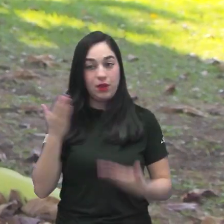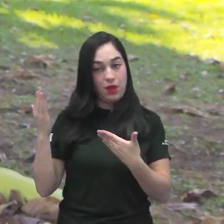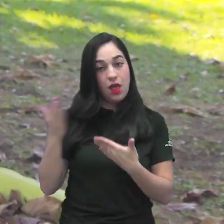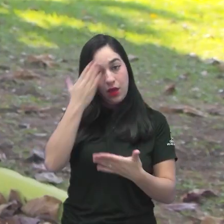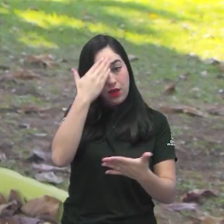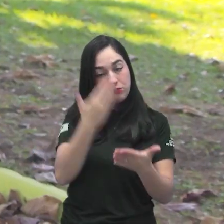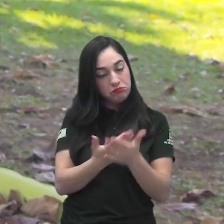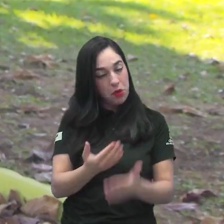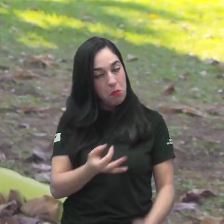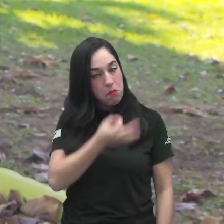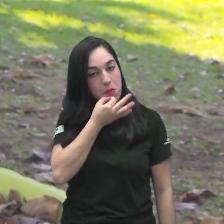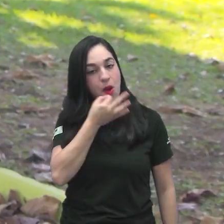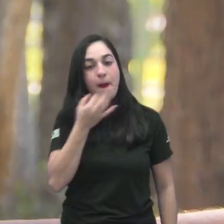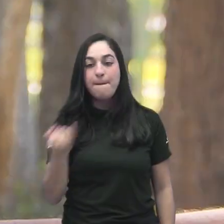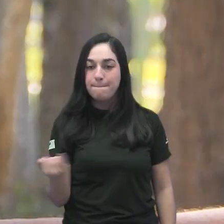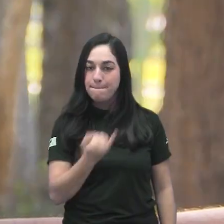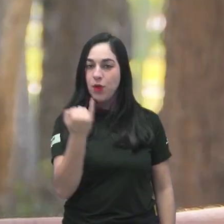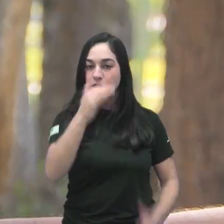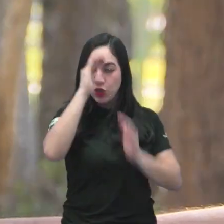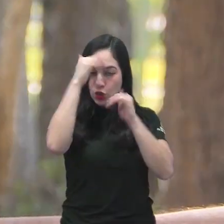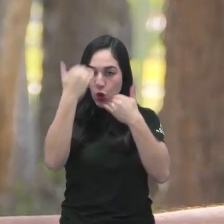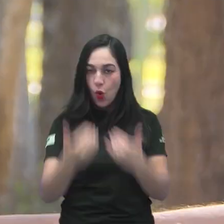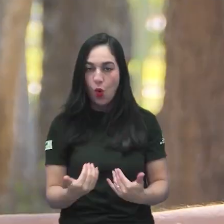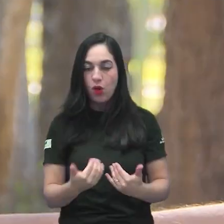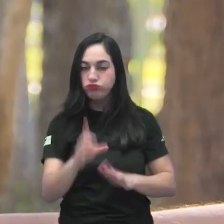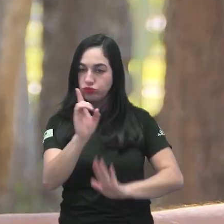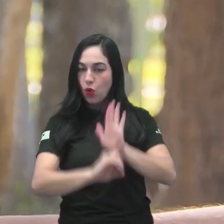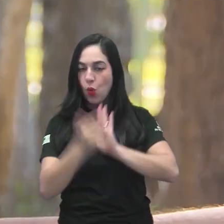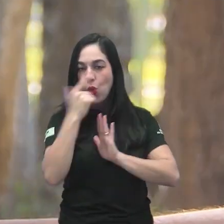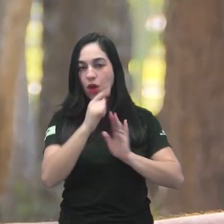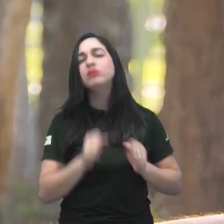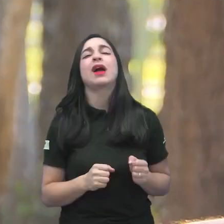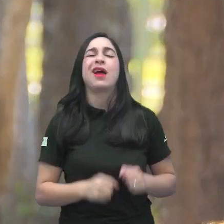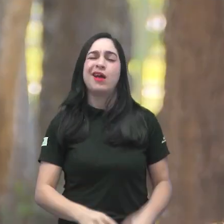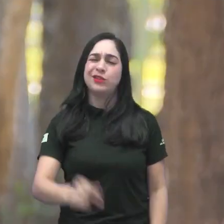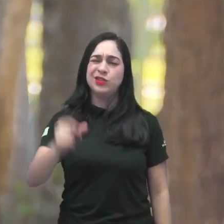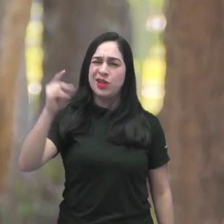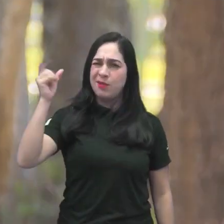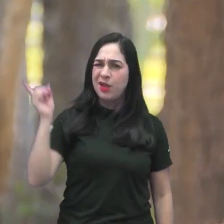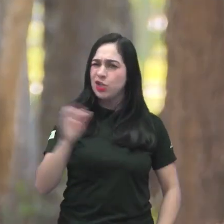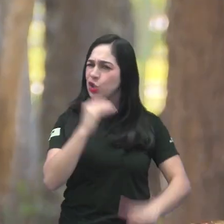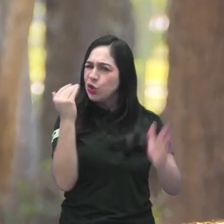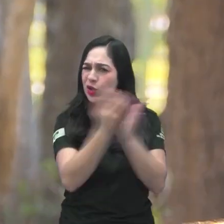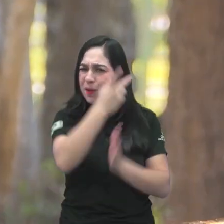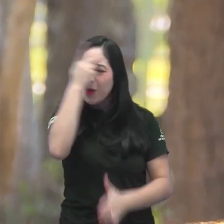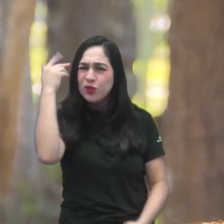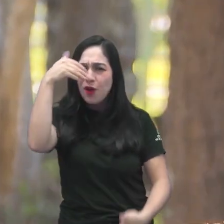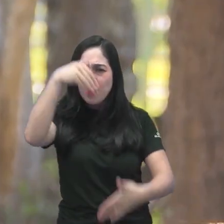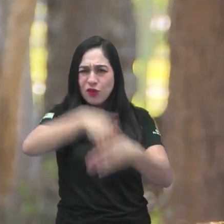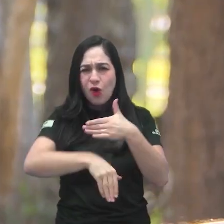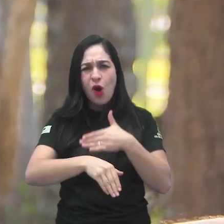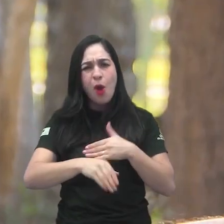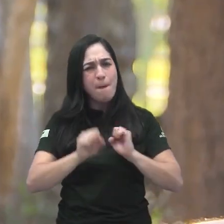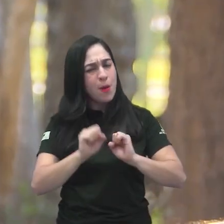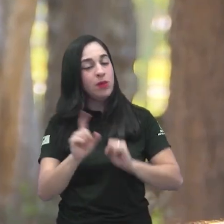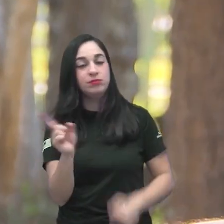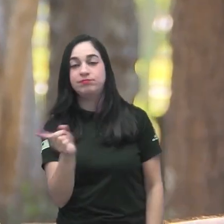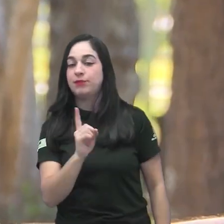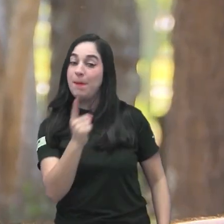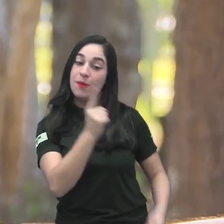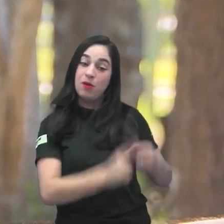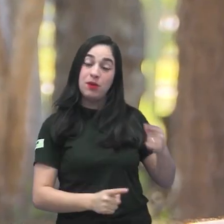importante honrar esse direito conquistado. Até alguns anos atrás, né, antigamente, as pessoas não eram todas as pessoas que tinham direito ao voto. Então, quando você